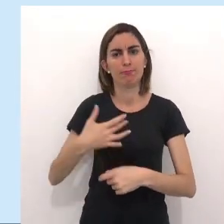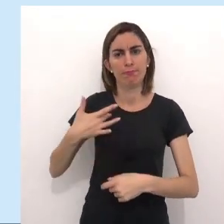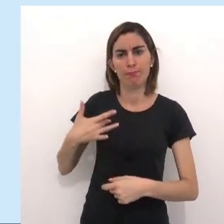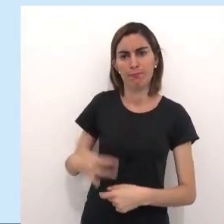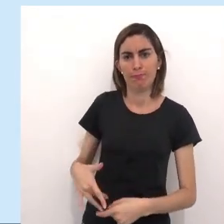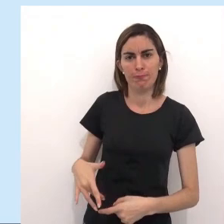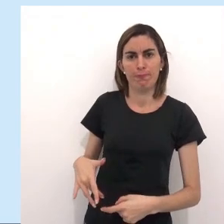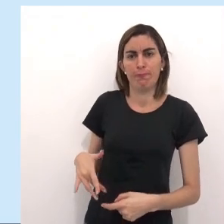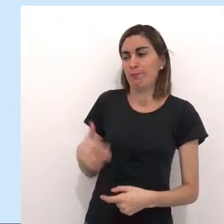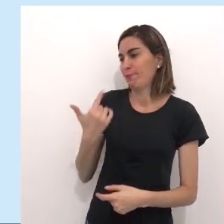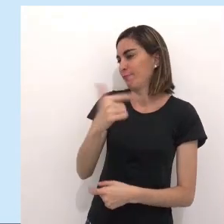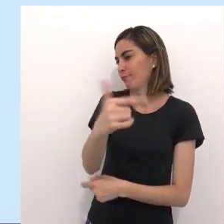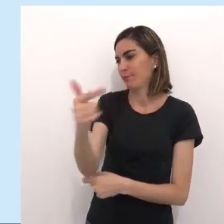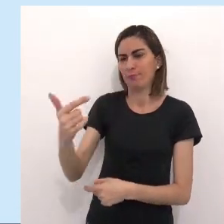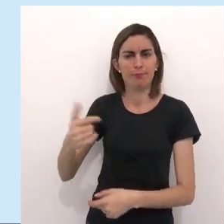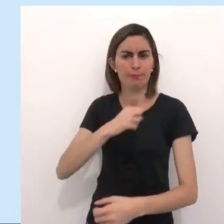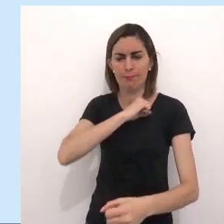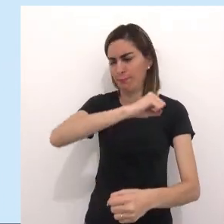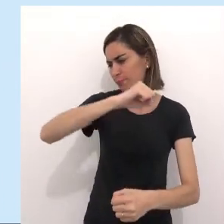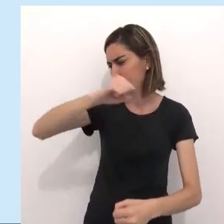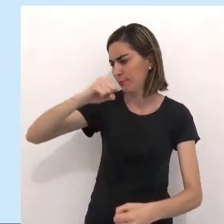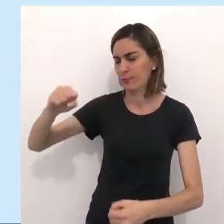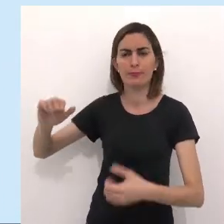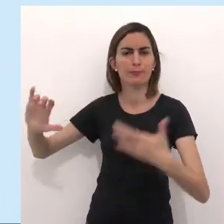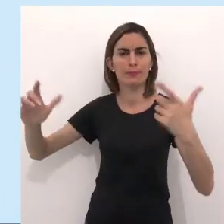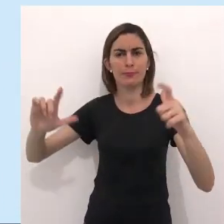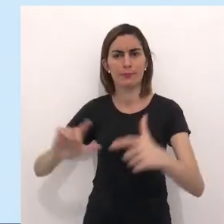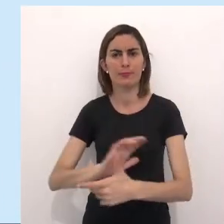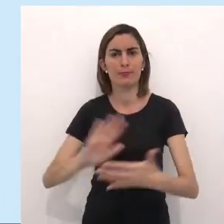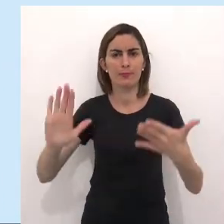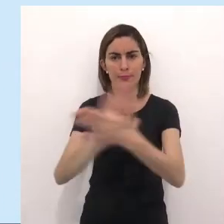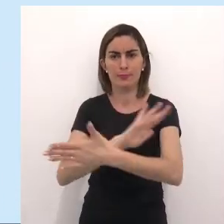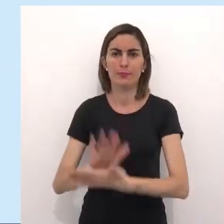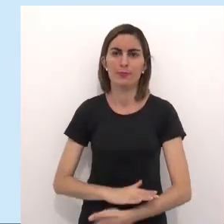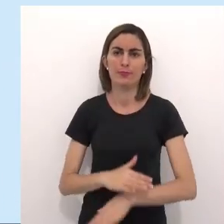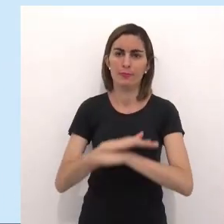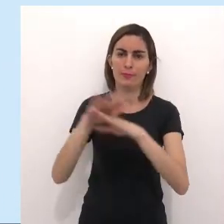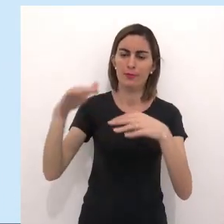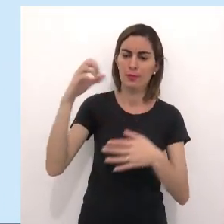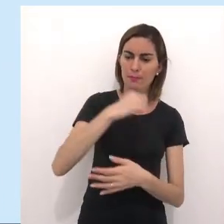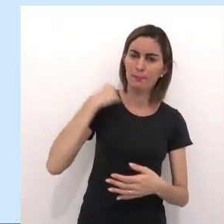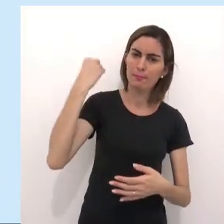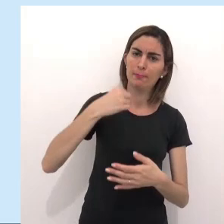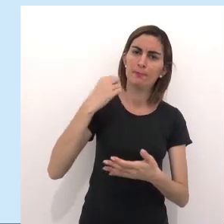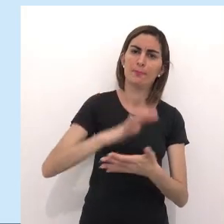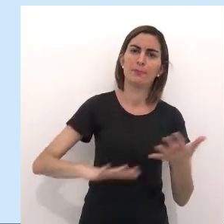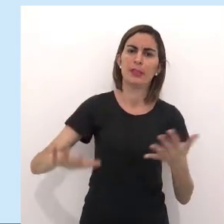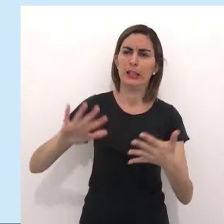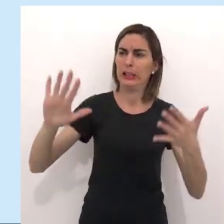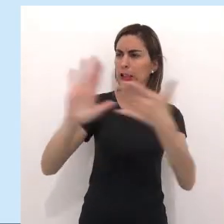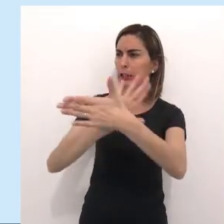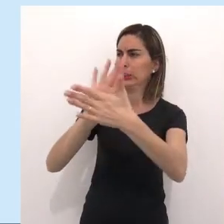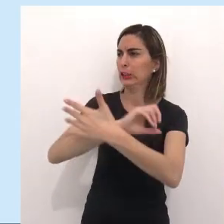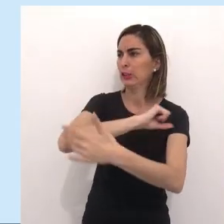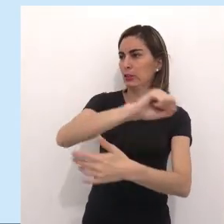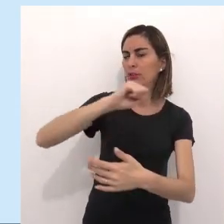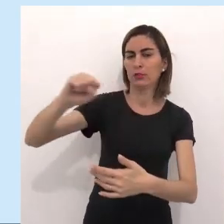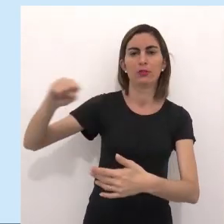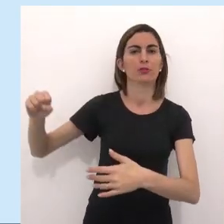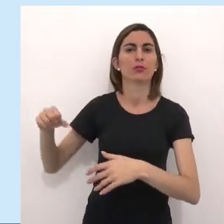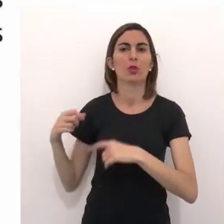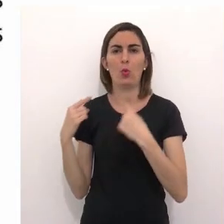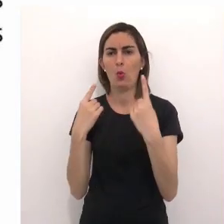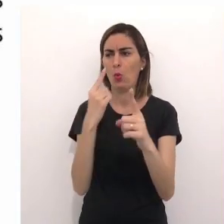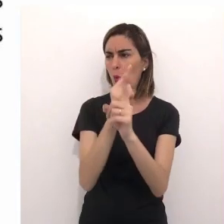Impiedosamente, eles acabaram com a revolta, aniquilando todos aqueles que encontraram